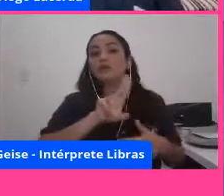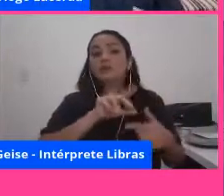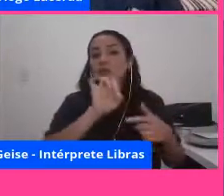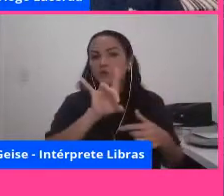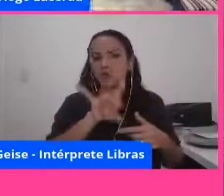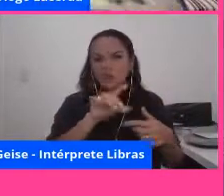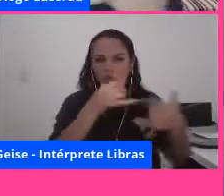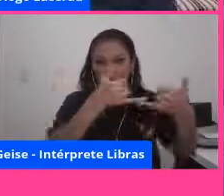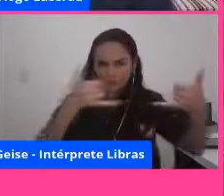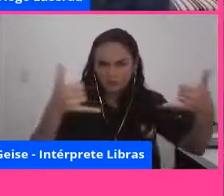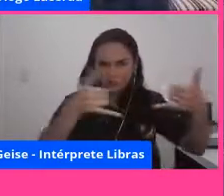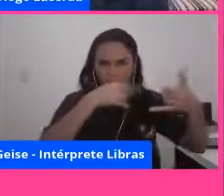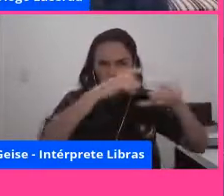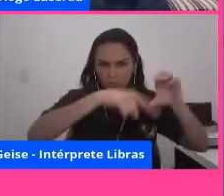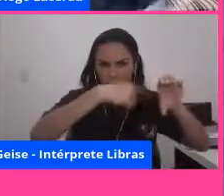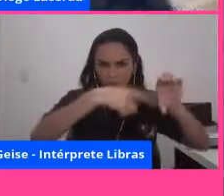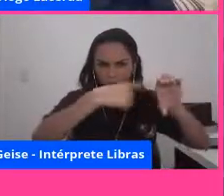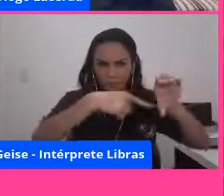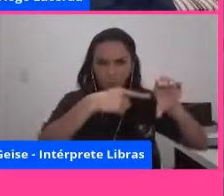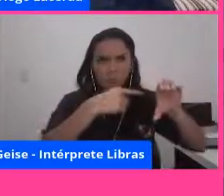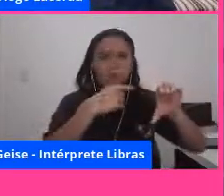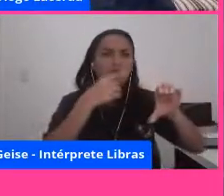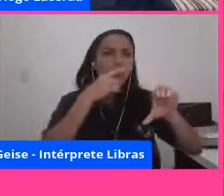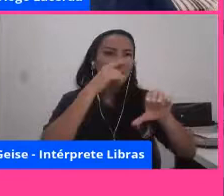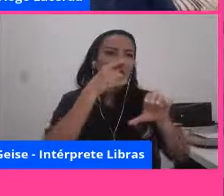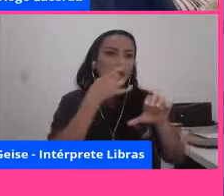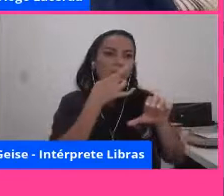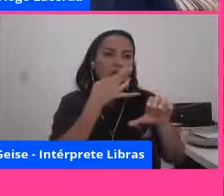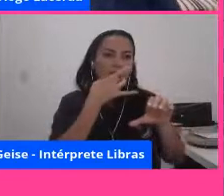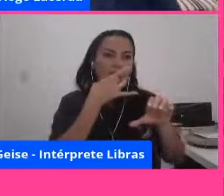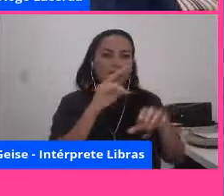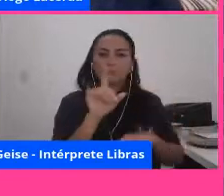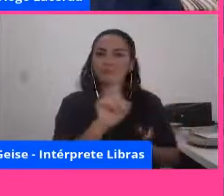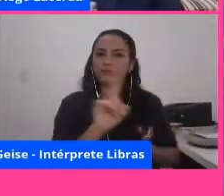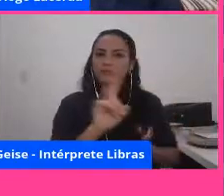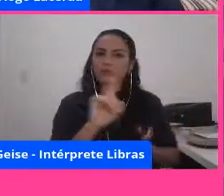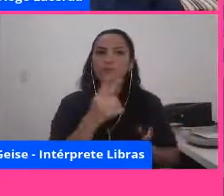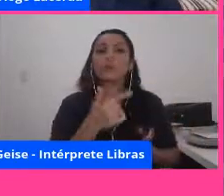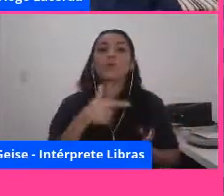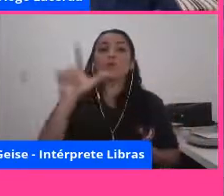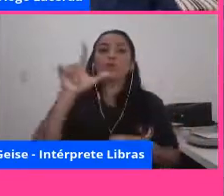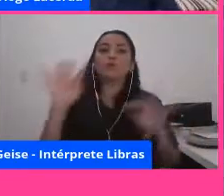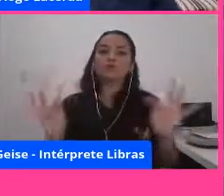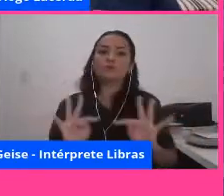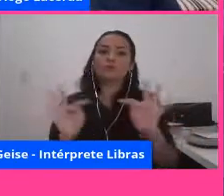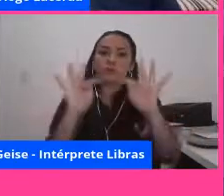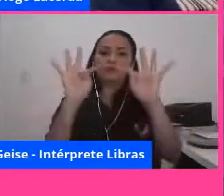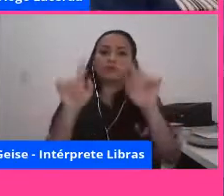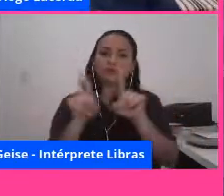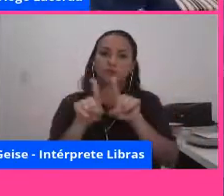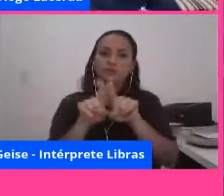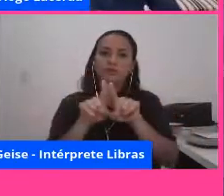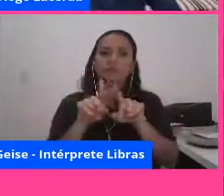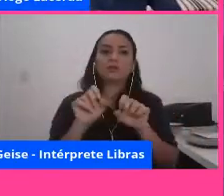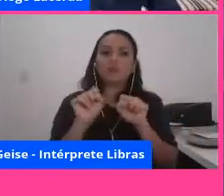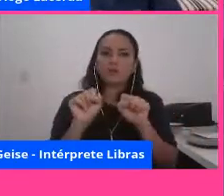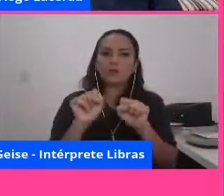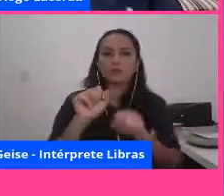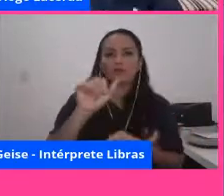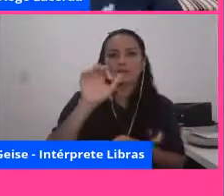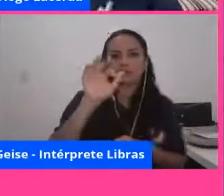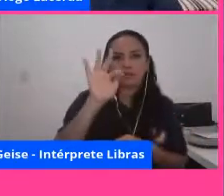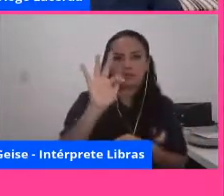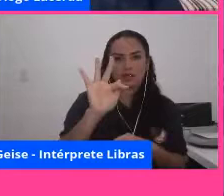também trabalha com outras tecnologias. Essa tecnologia que utiliza o filamento é o que a gente chama de FDM, ou Fused